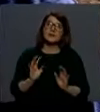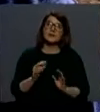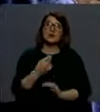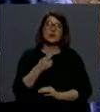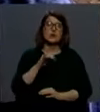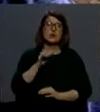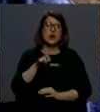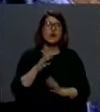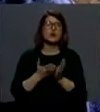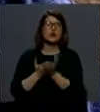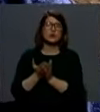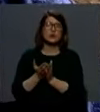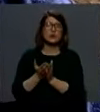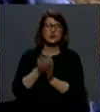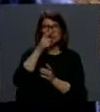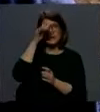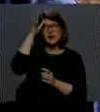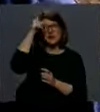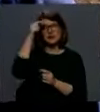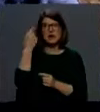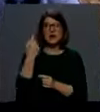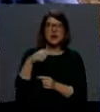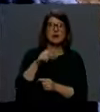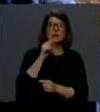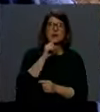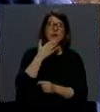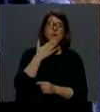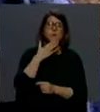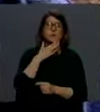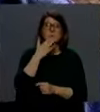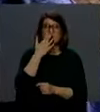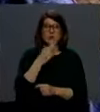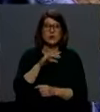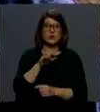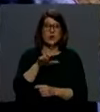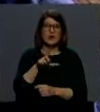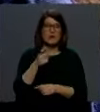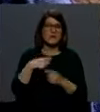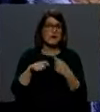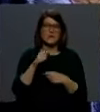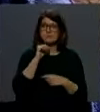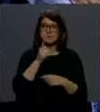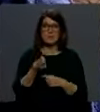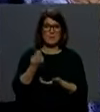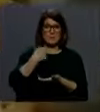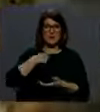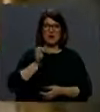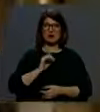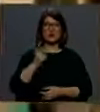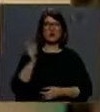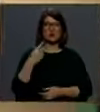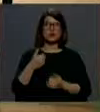for mantendo, os que têm leite, ainda talvez vai. Agora se o Nicole não vender o produto, não possa pagar a gente morre